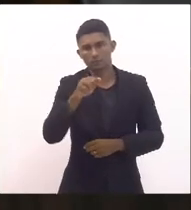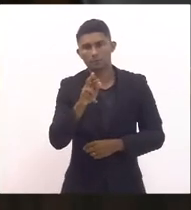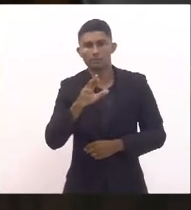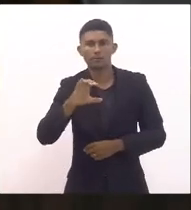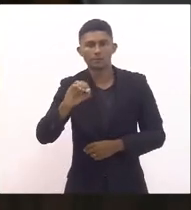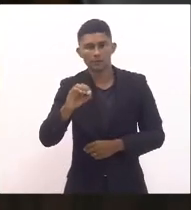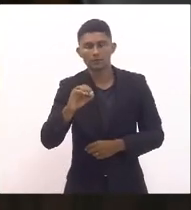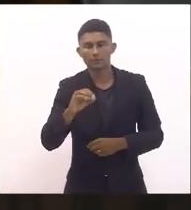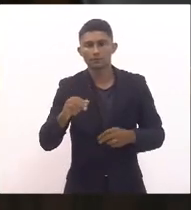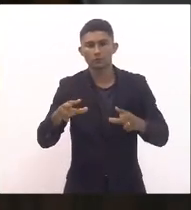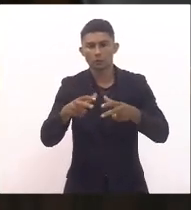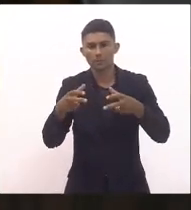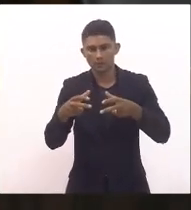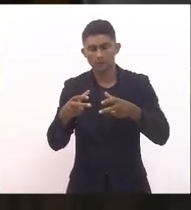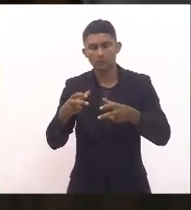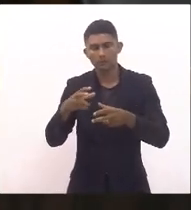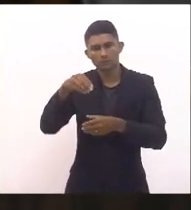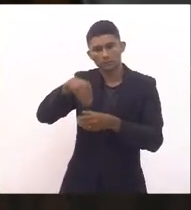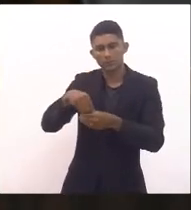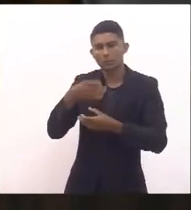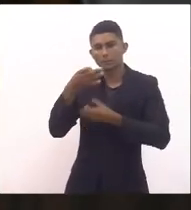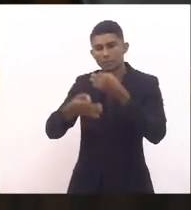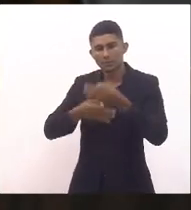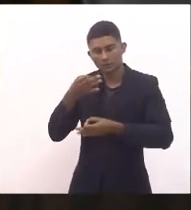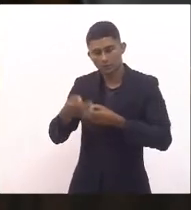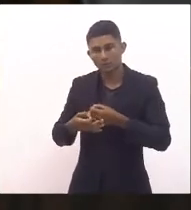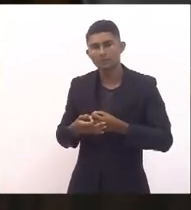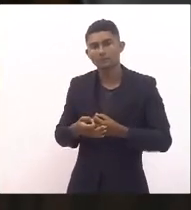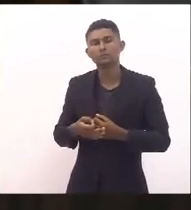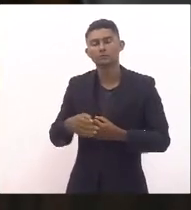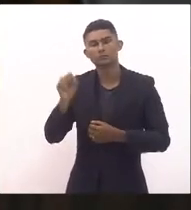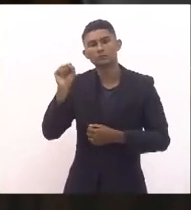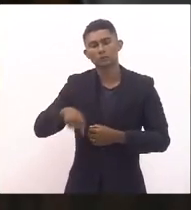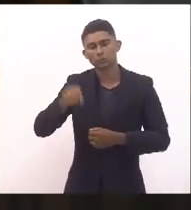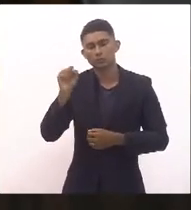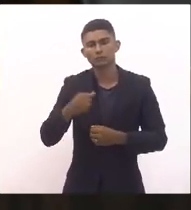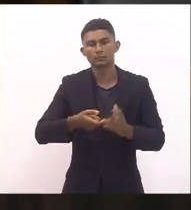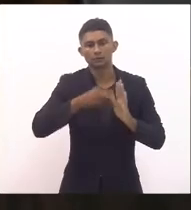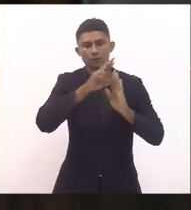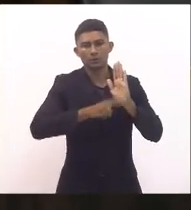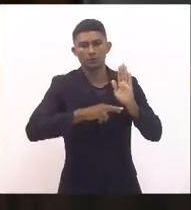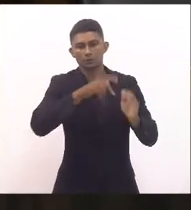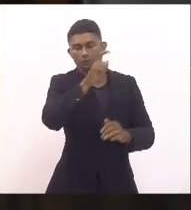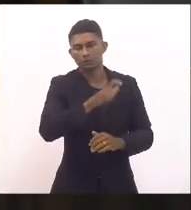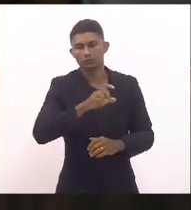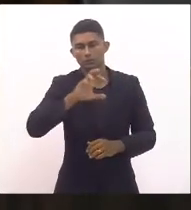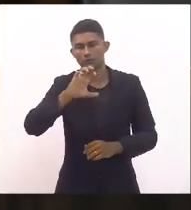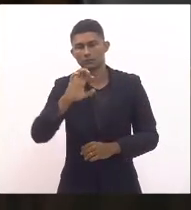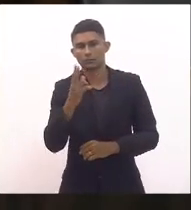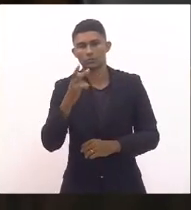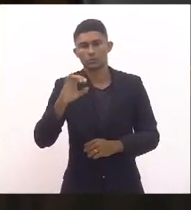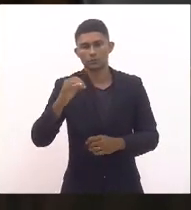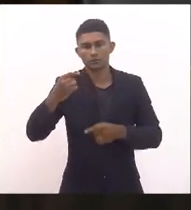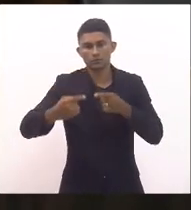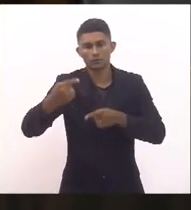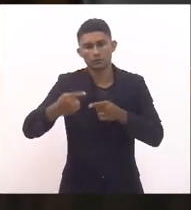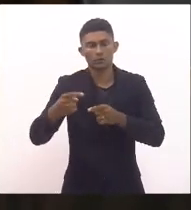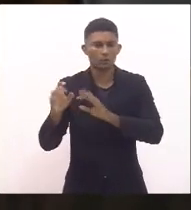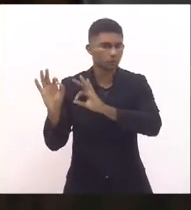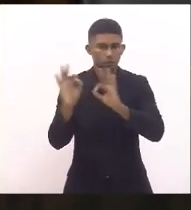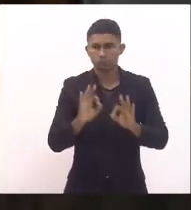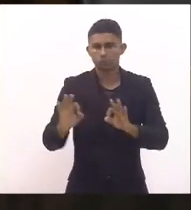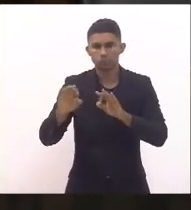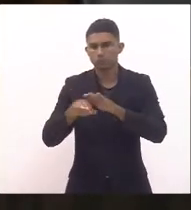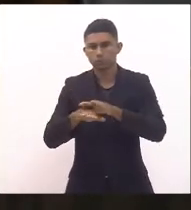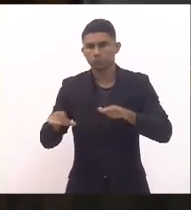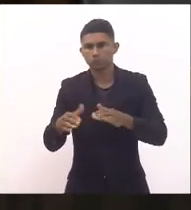Parecer da Comissão de Normas Internas e Proposições Externas favorável. Relator, deputado Chico Machado. Em discussão, não havendo que querer discutir,